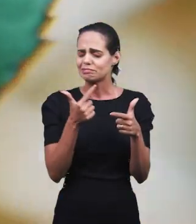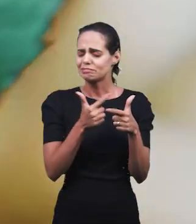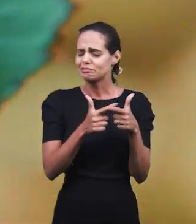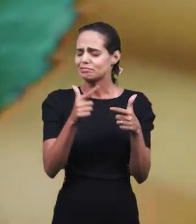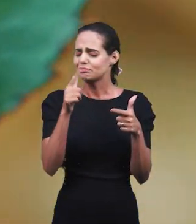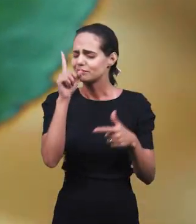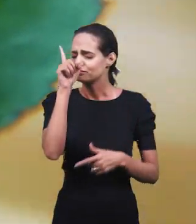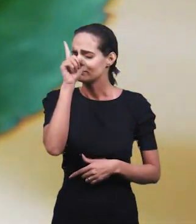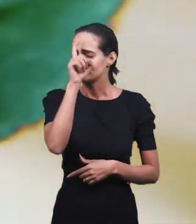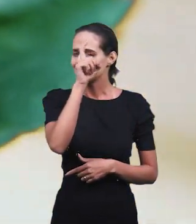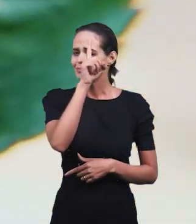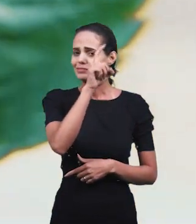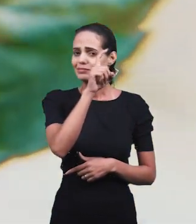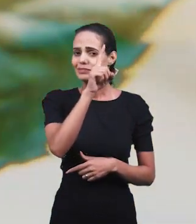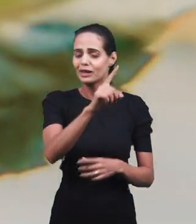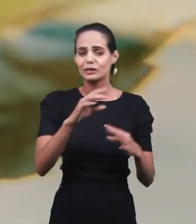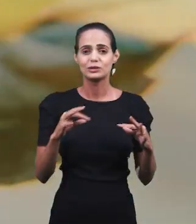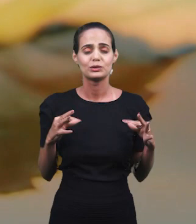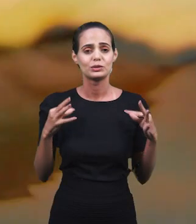carregou,